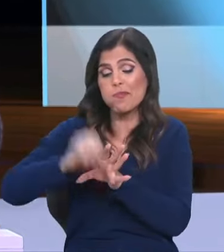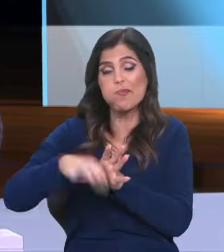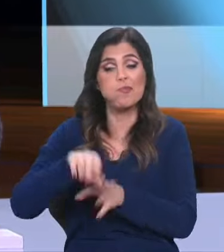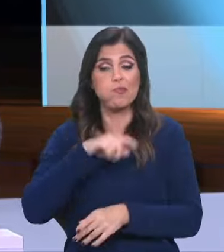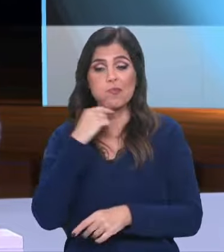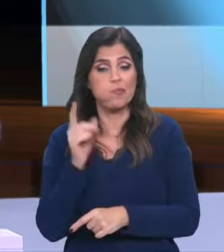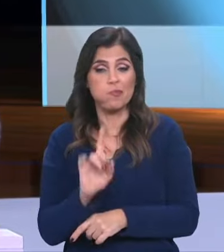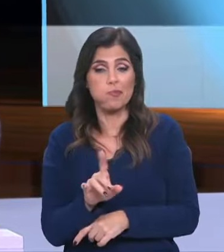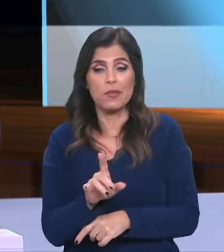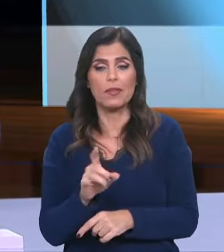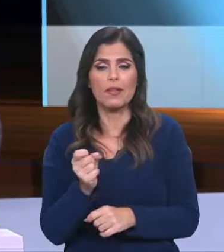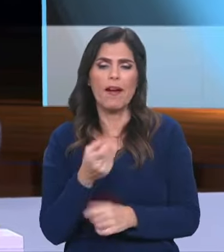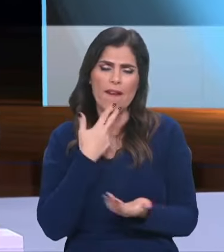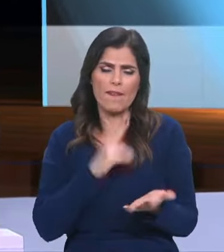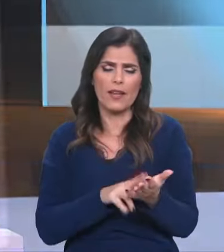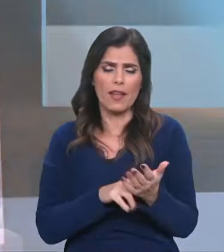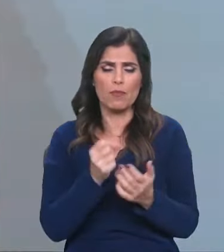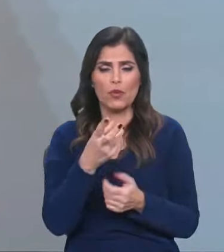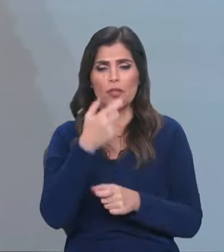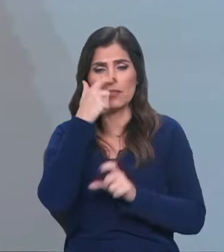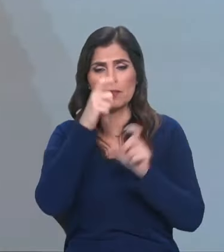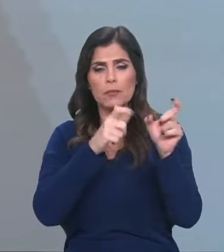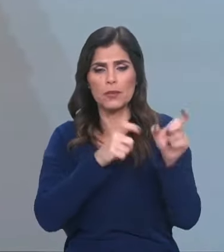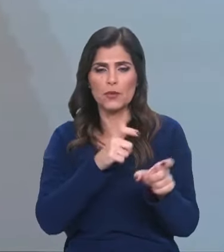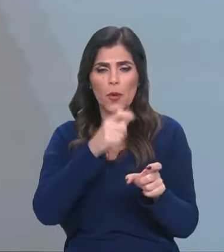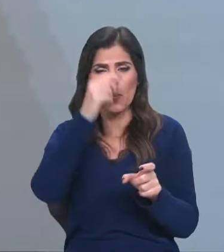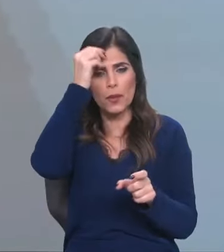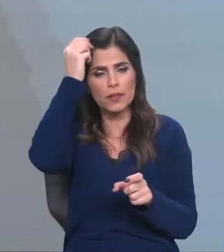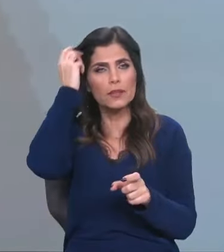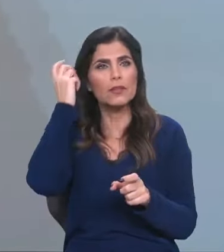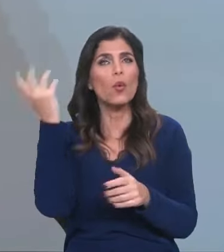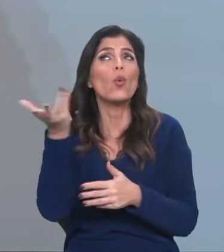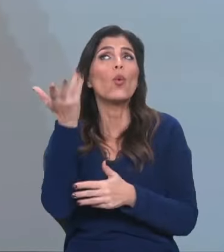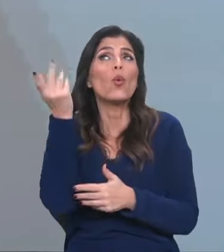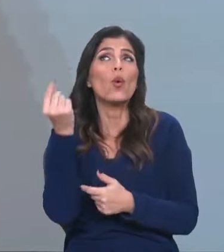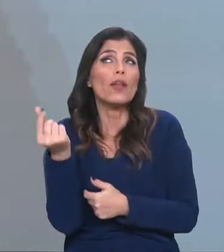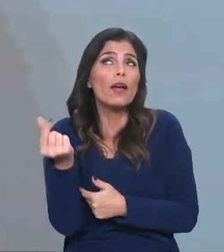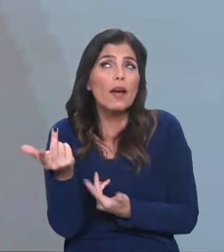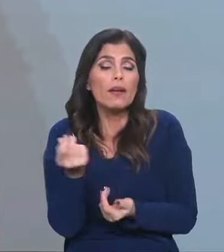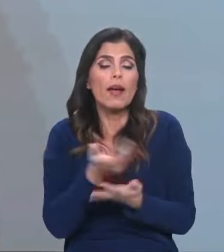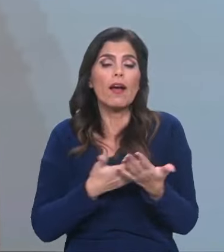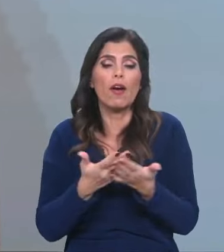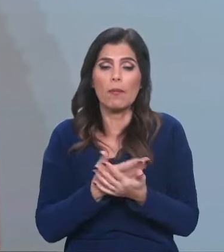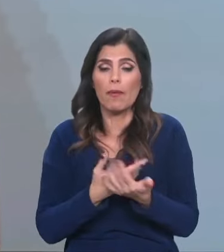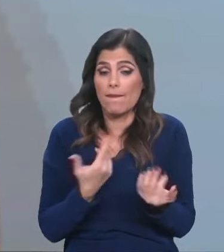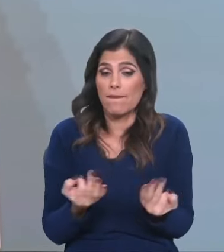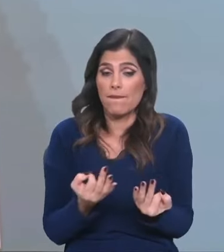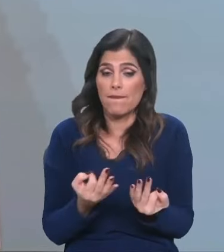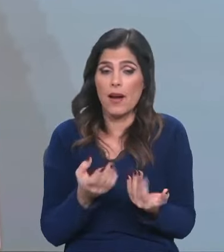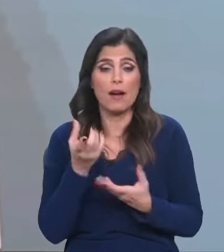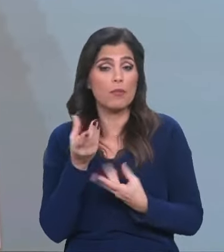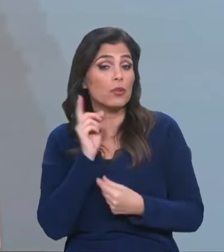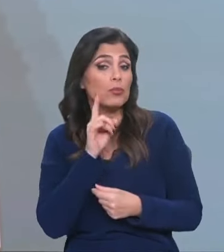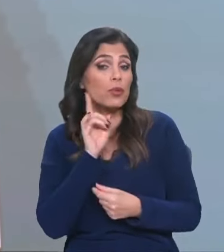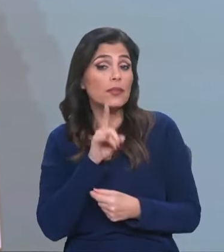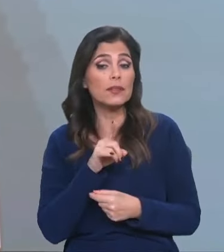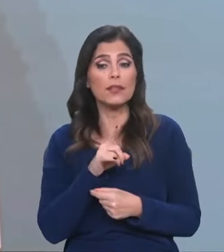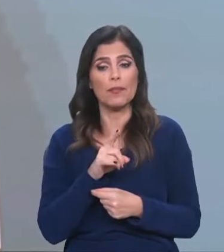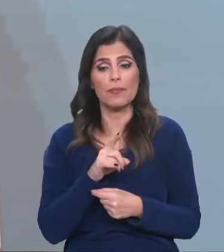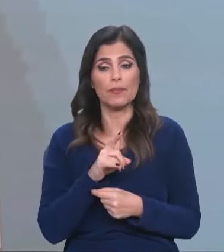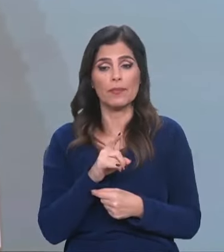verdade que muita gente diviniza o dinheiro. A economia, de facto, tem muita importância. A economia,